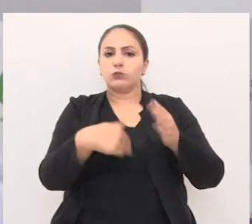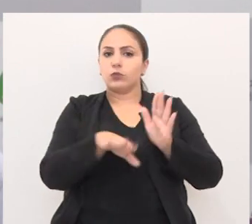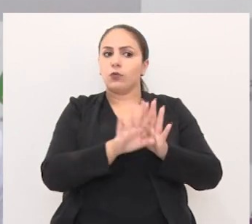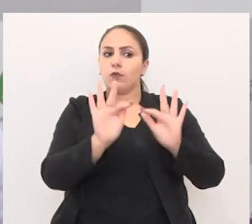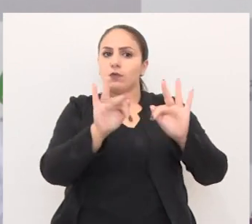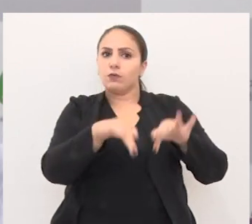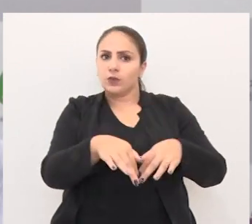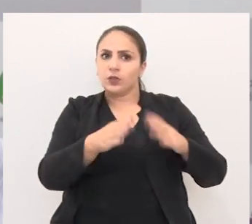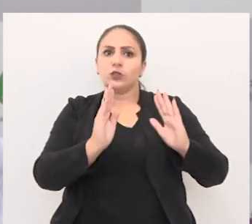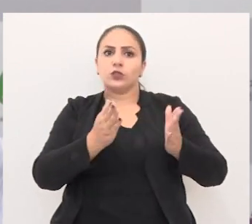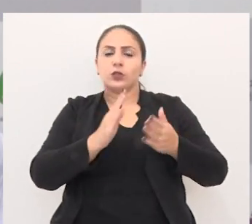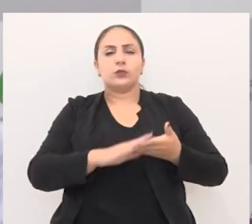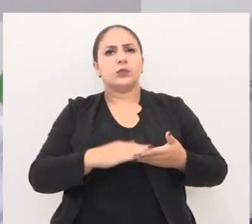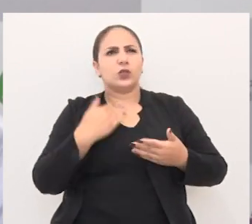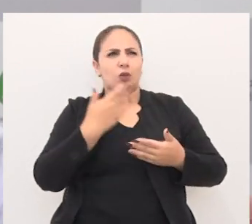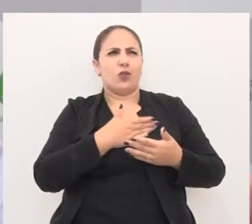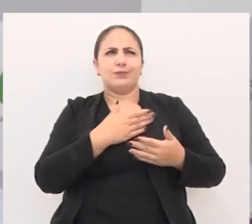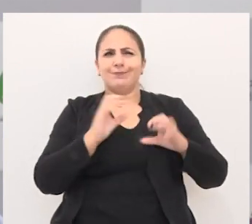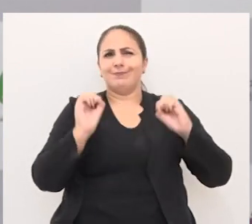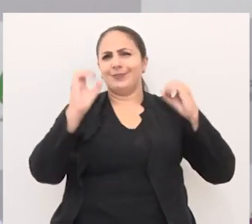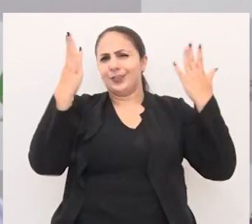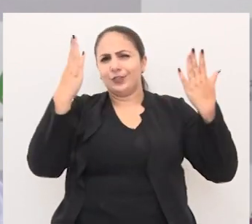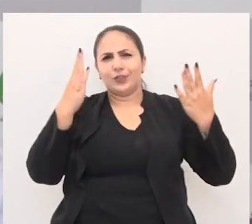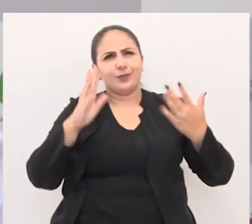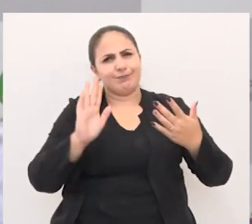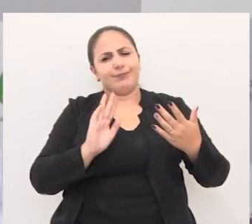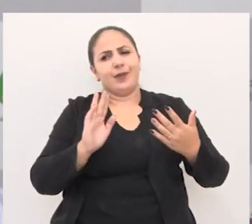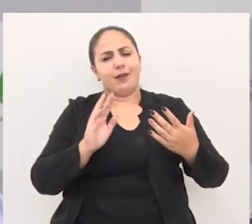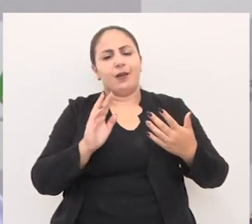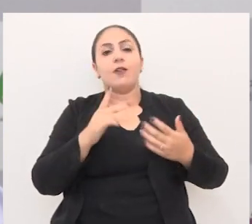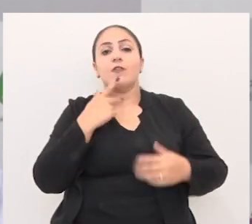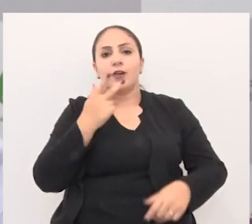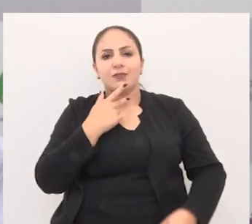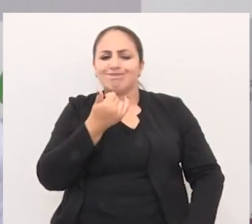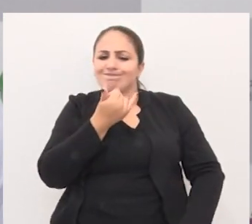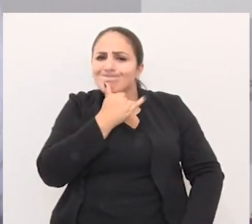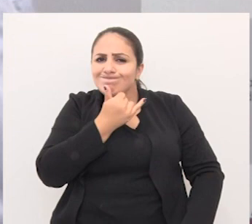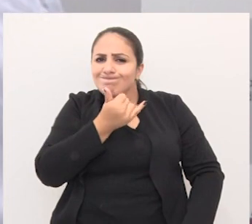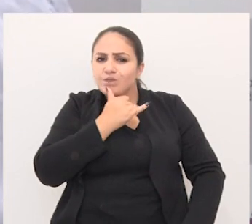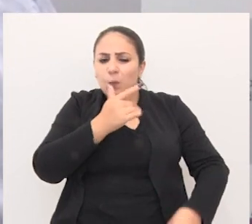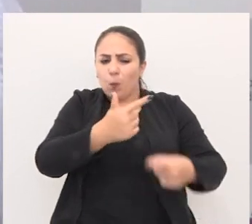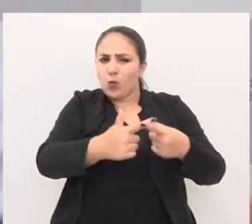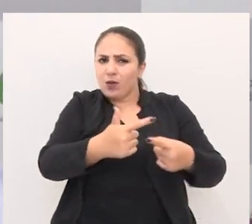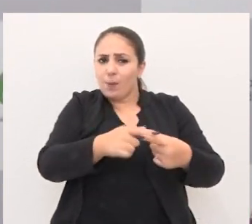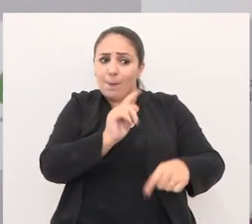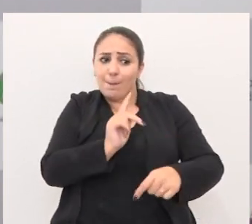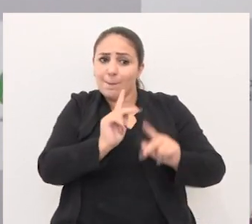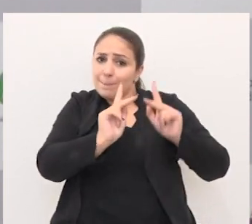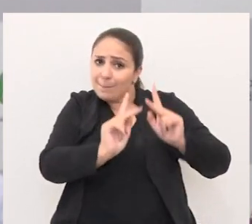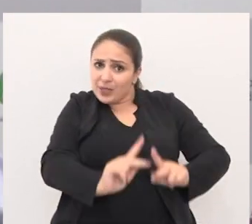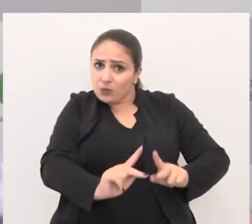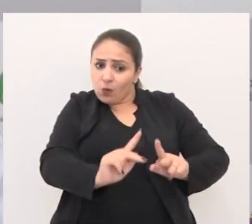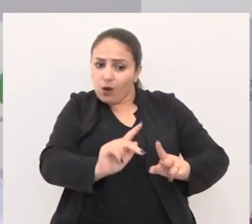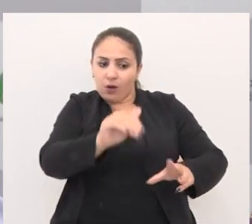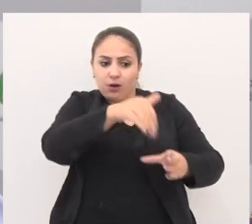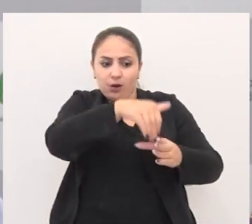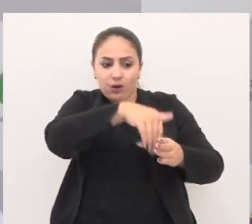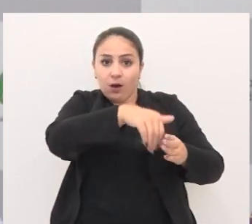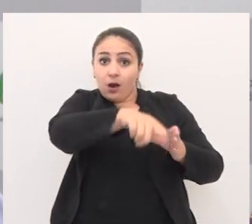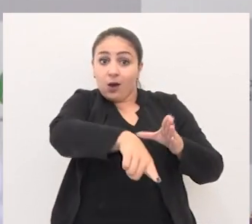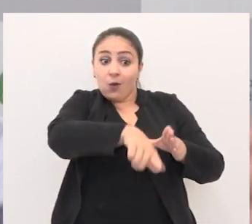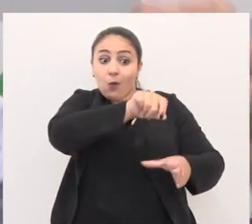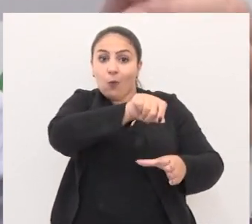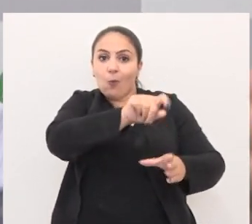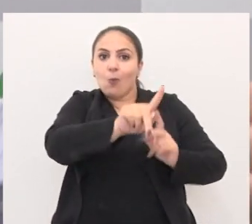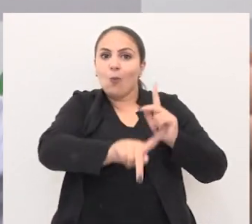fim, estamos aí, não digo comemorando, porque é triste quando uma pessoa é eleita pelo